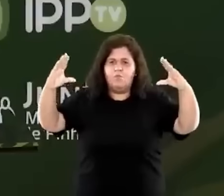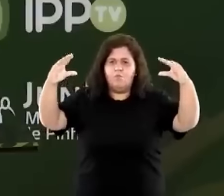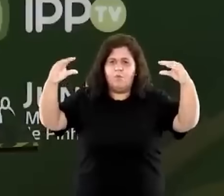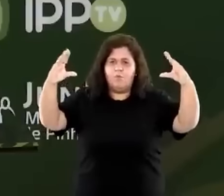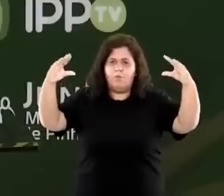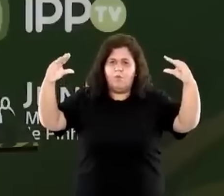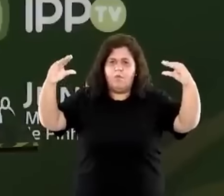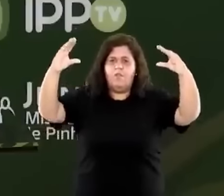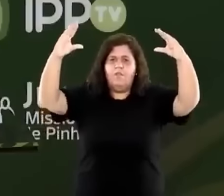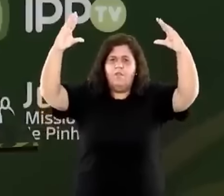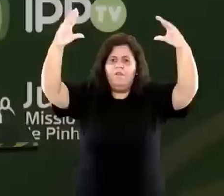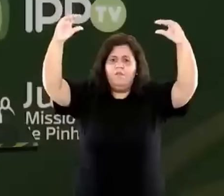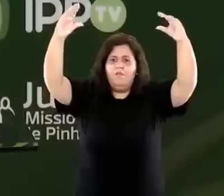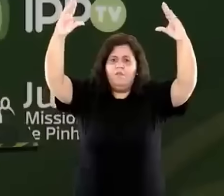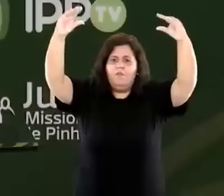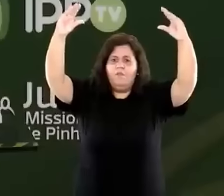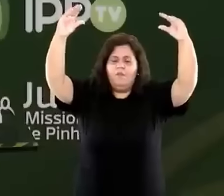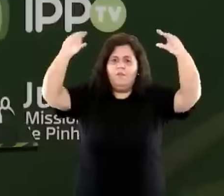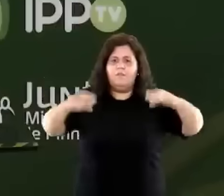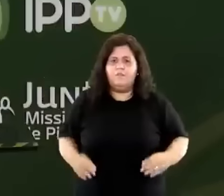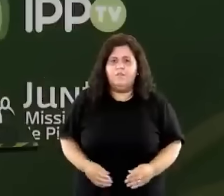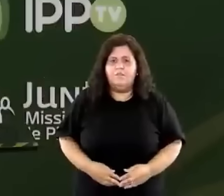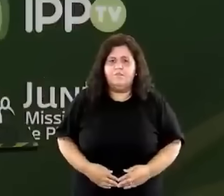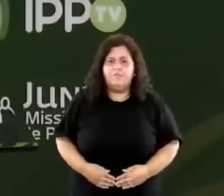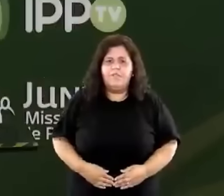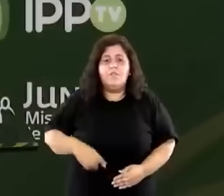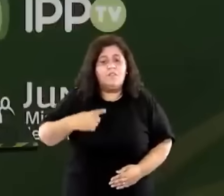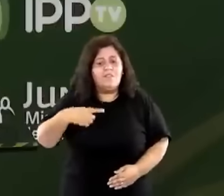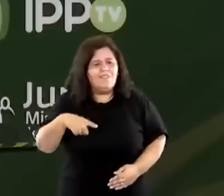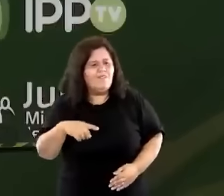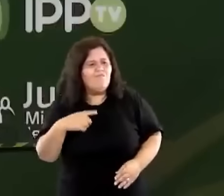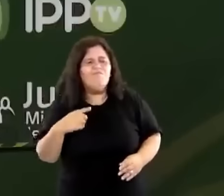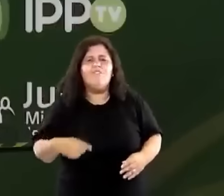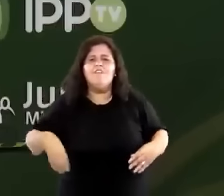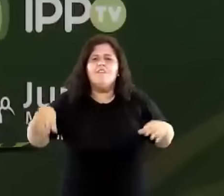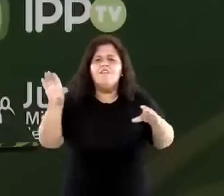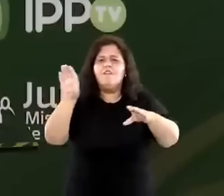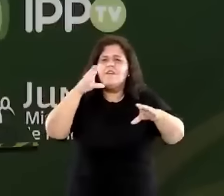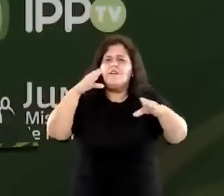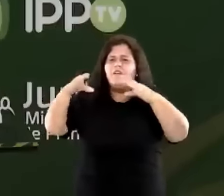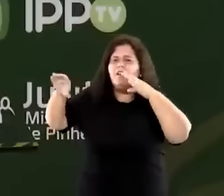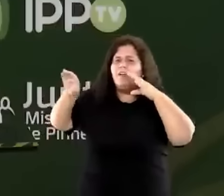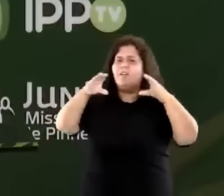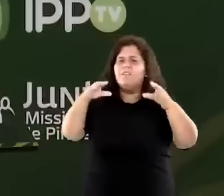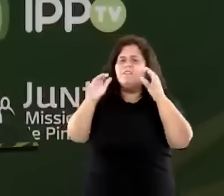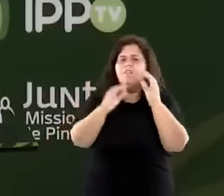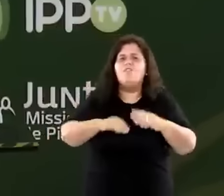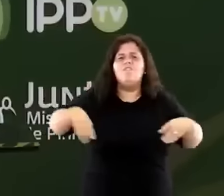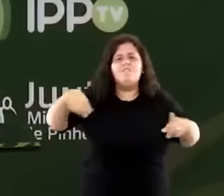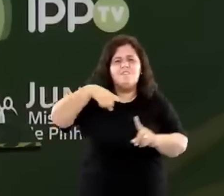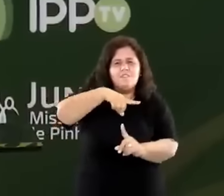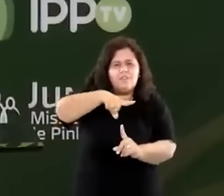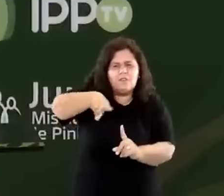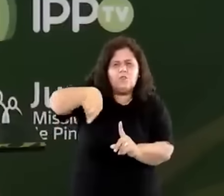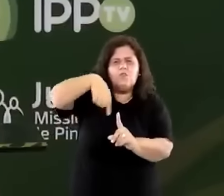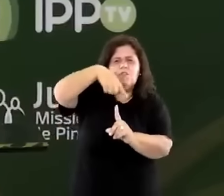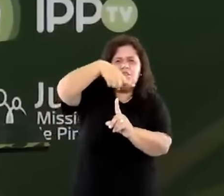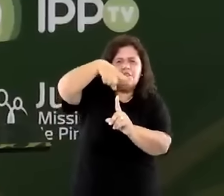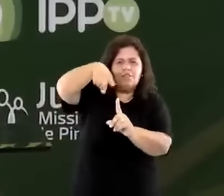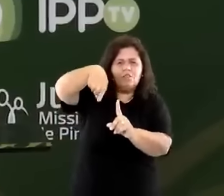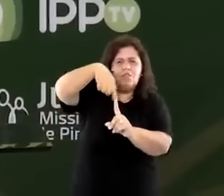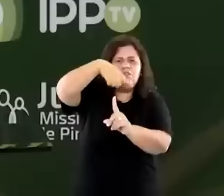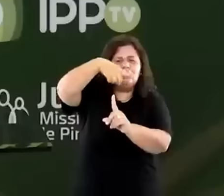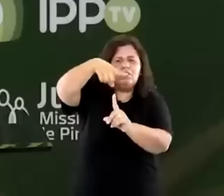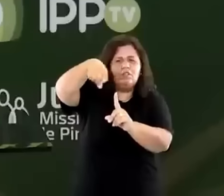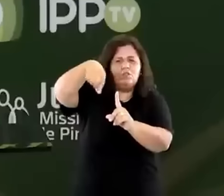lá de Isaías 6 que exatamente cantam a mesma verdade Santo Santo